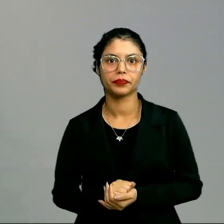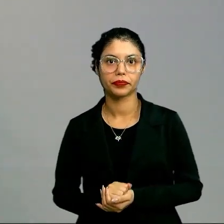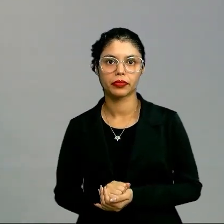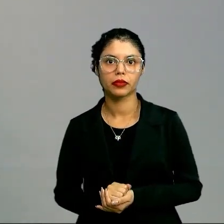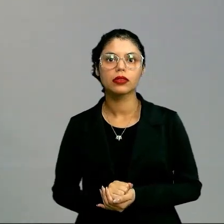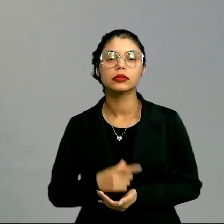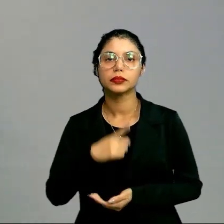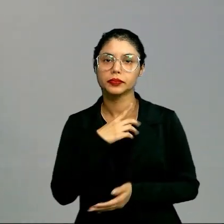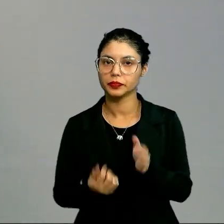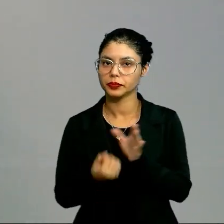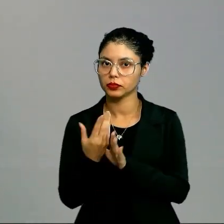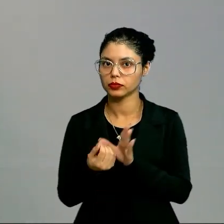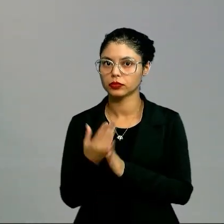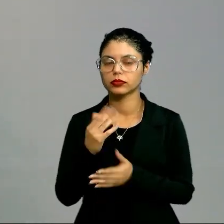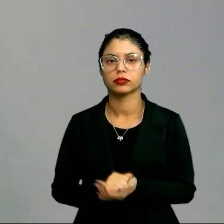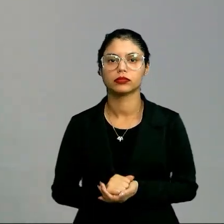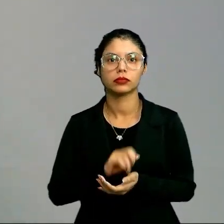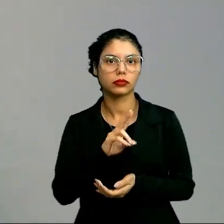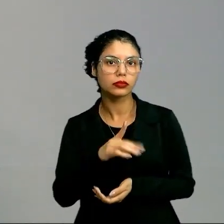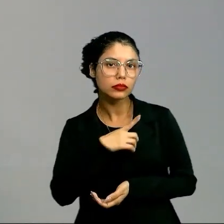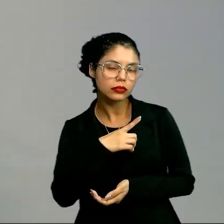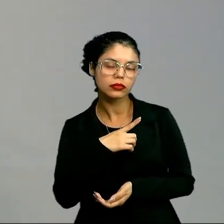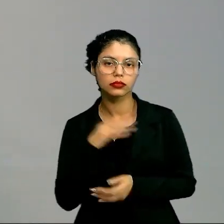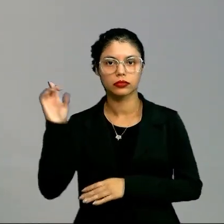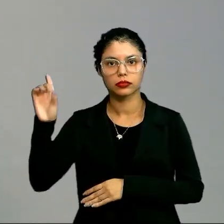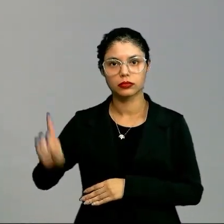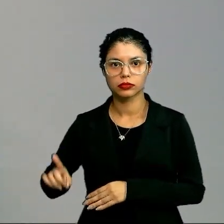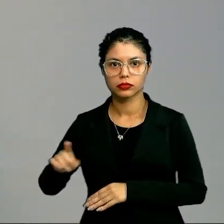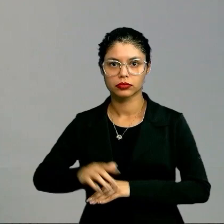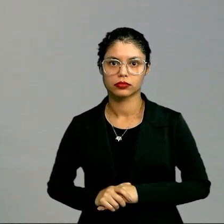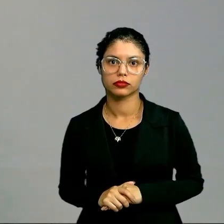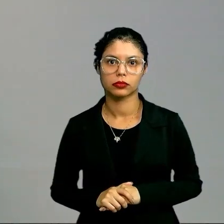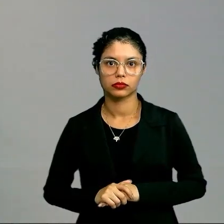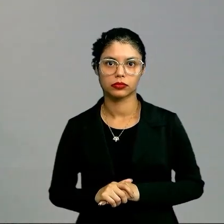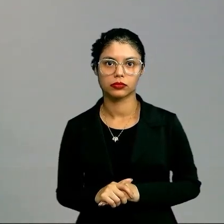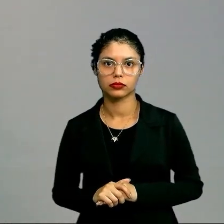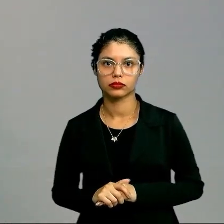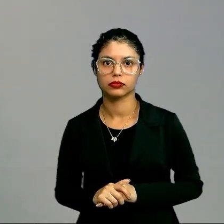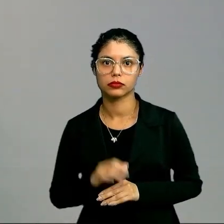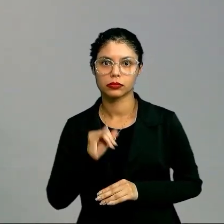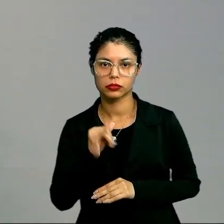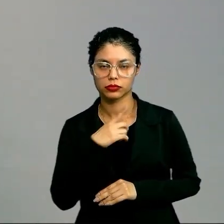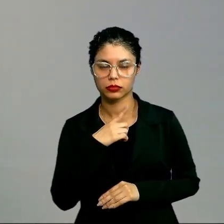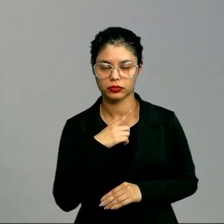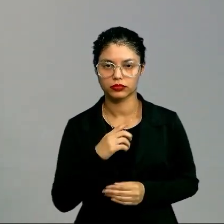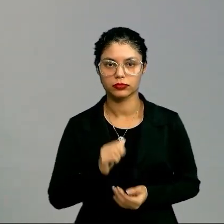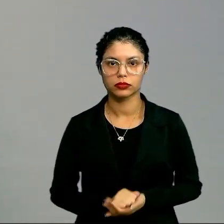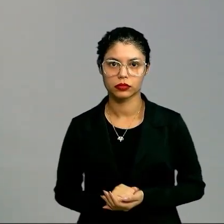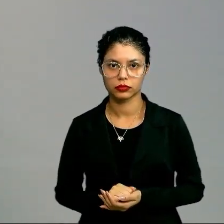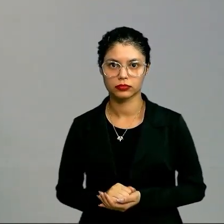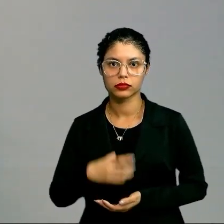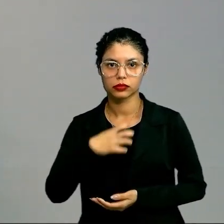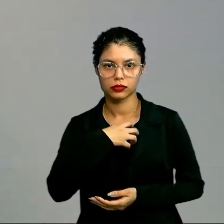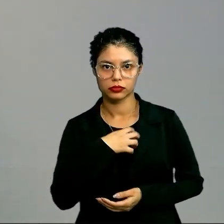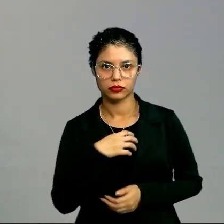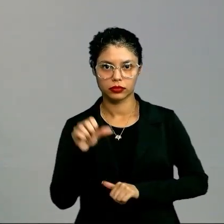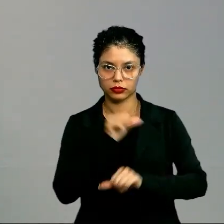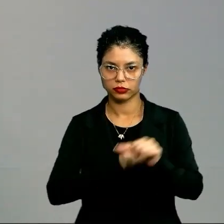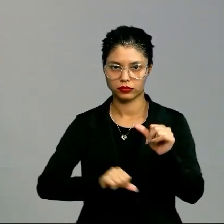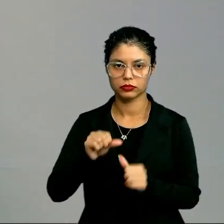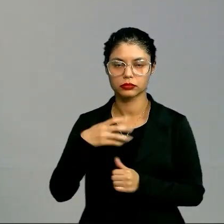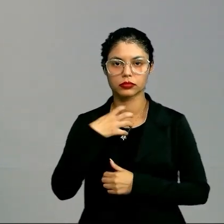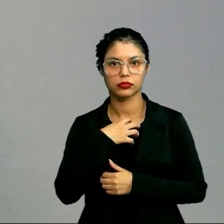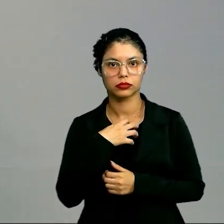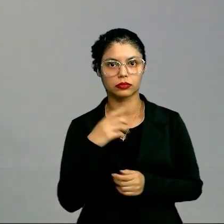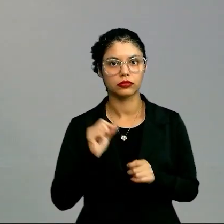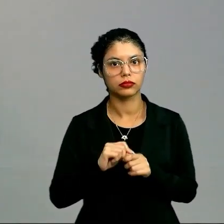para a formação de produtos, onde há um deslocamento para a direita, ou se ele é deslocado no sentido inverso, que é no